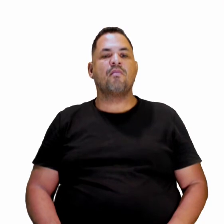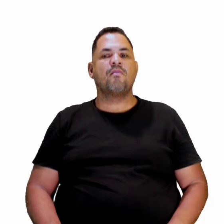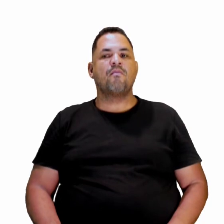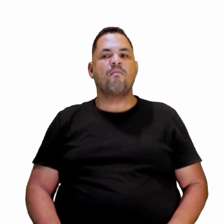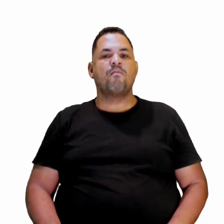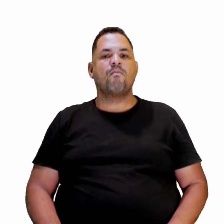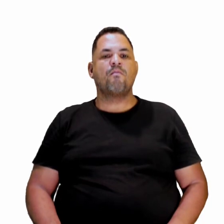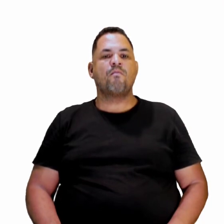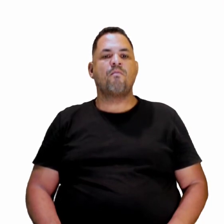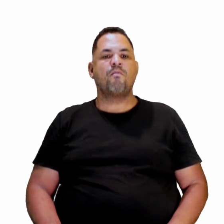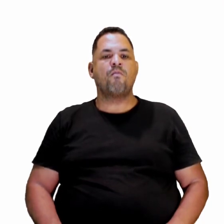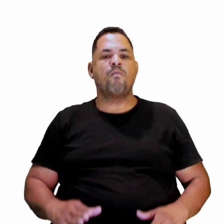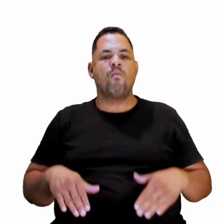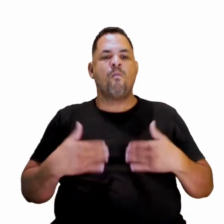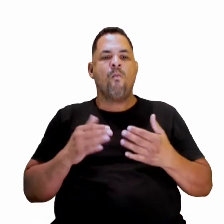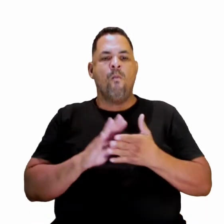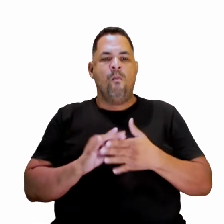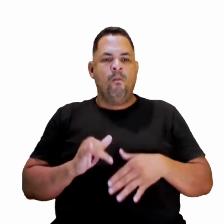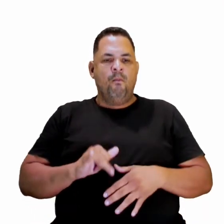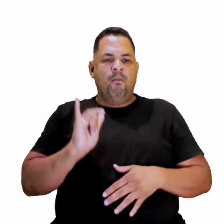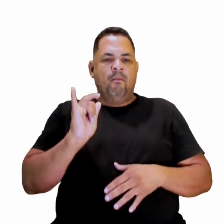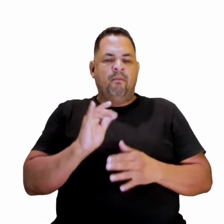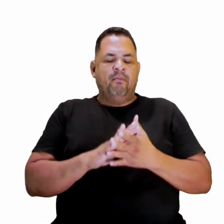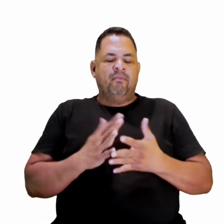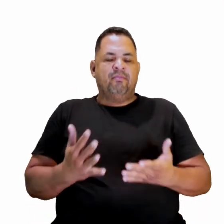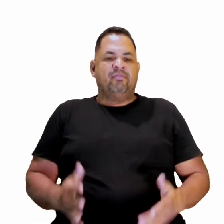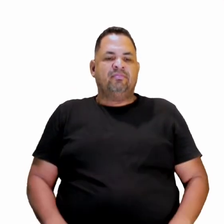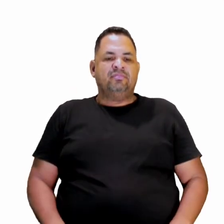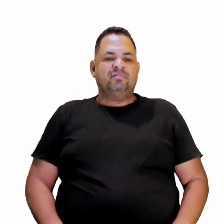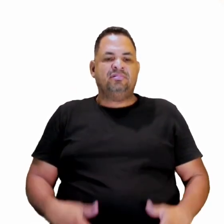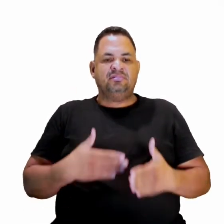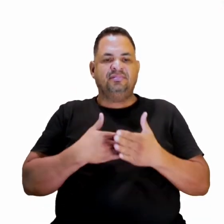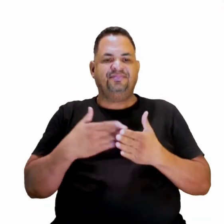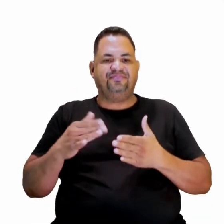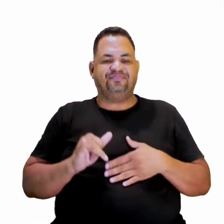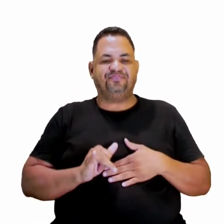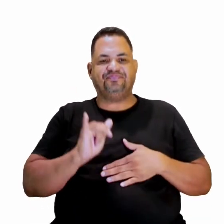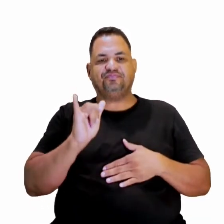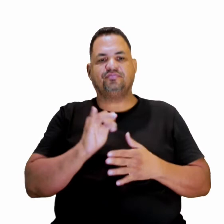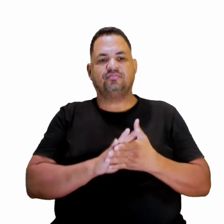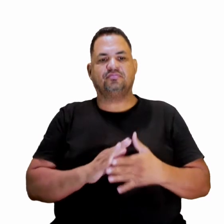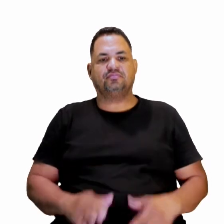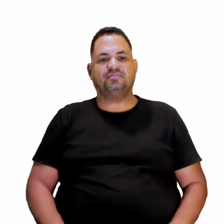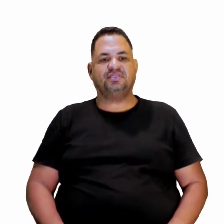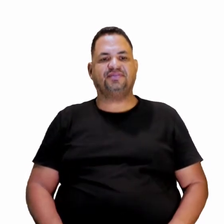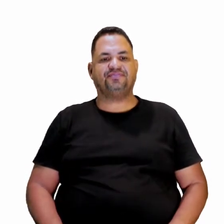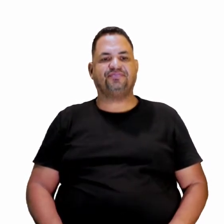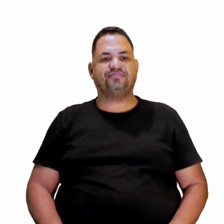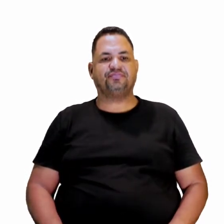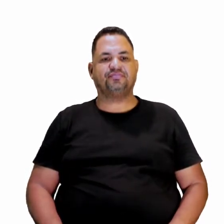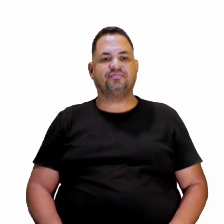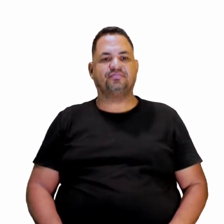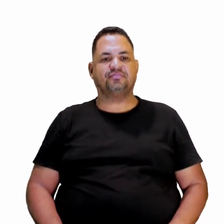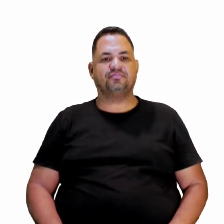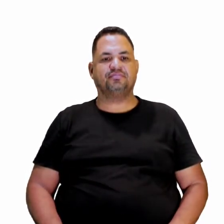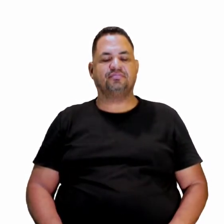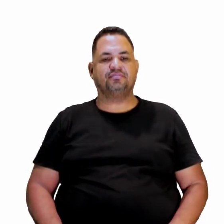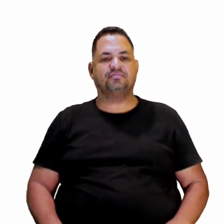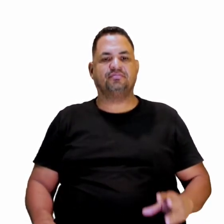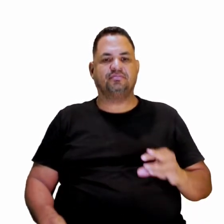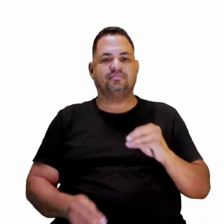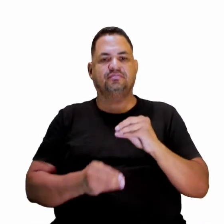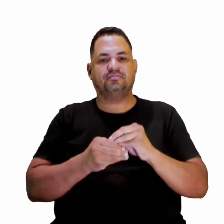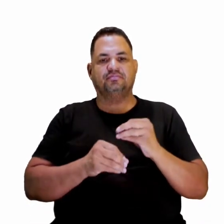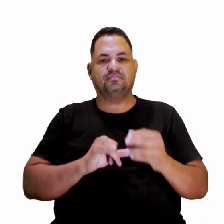vai. Sempre vai. Quando é um Y, preciso de consoante, eu corto o Y. O que eu faço? O que eu faço com ele? Eu vou acrescentar